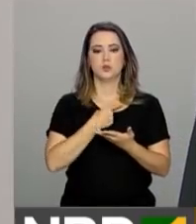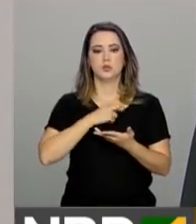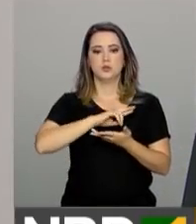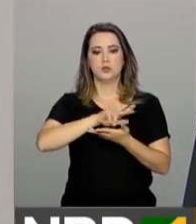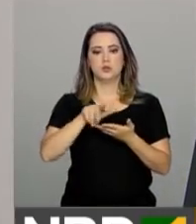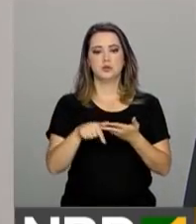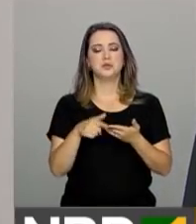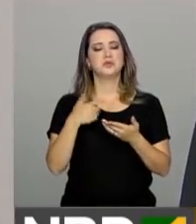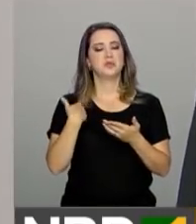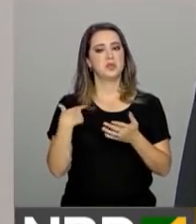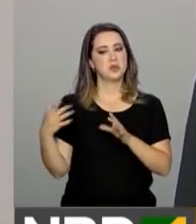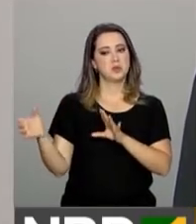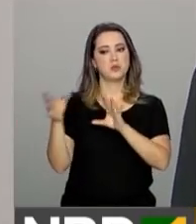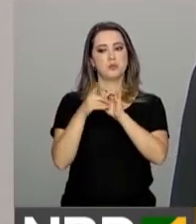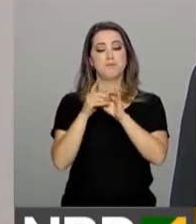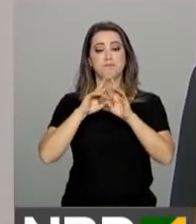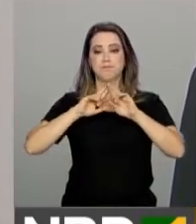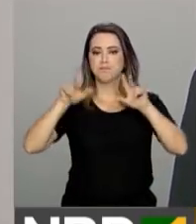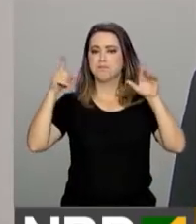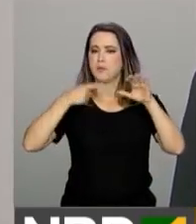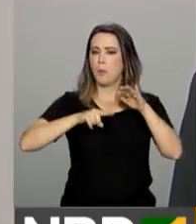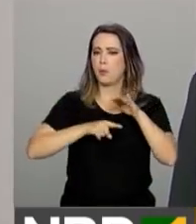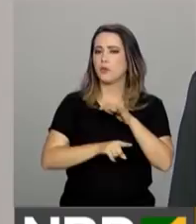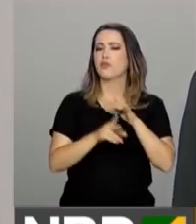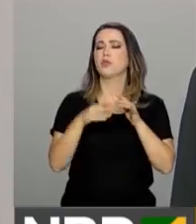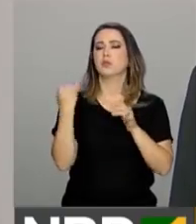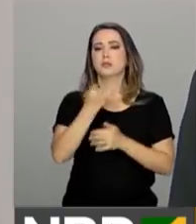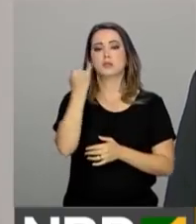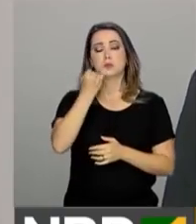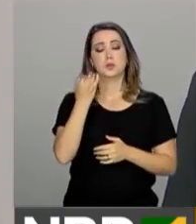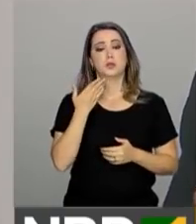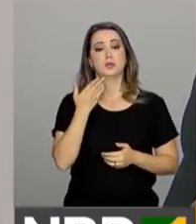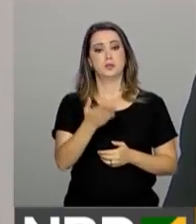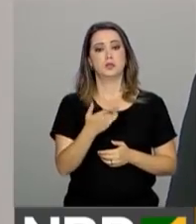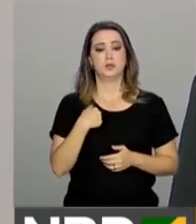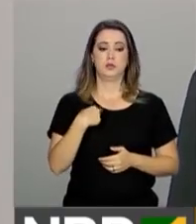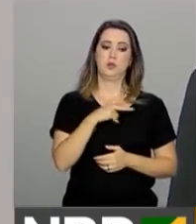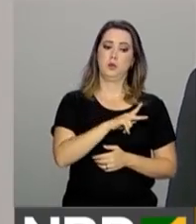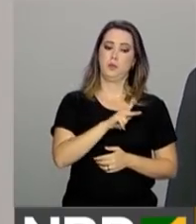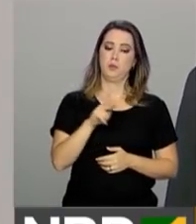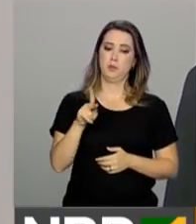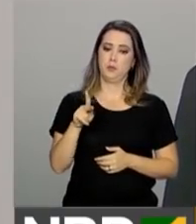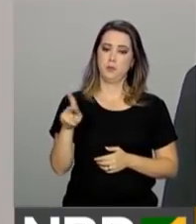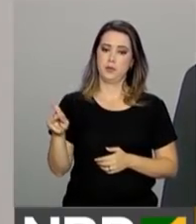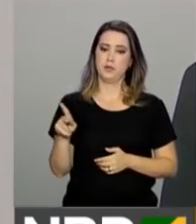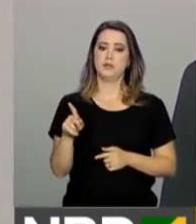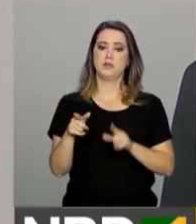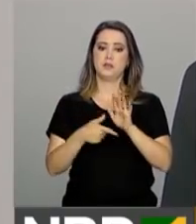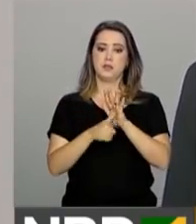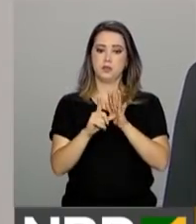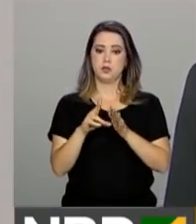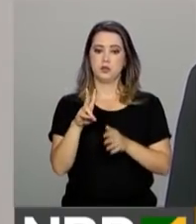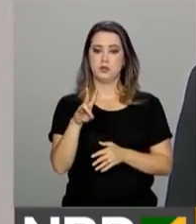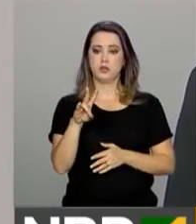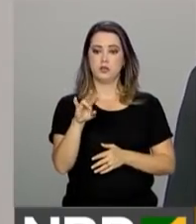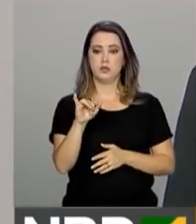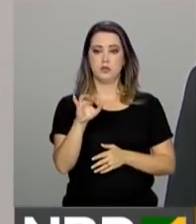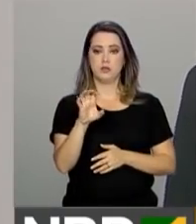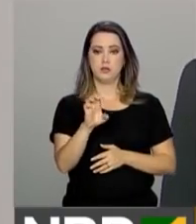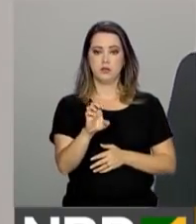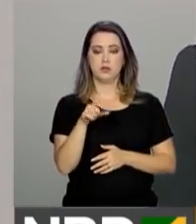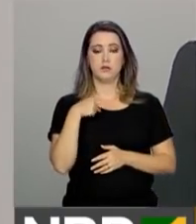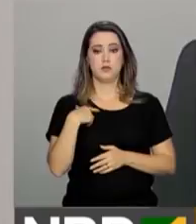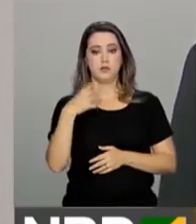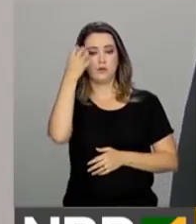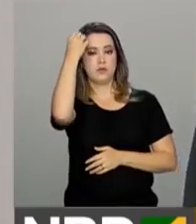profícuas é não por acaso como presidente e vice-presidente da república eu estive